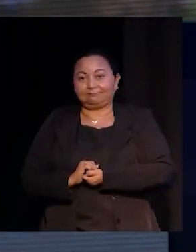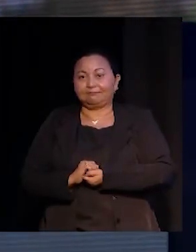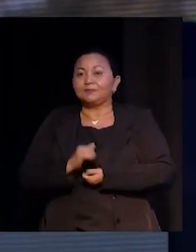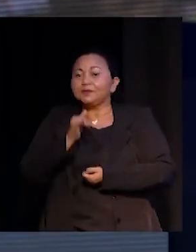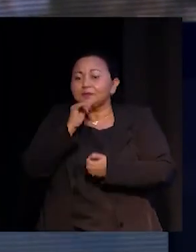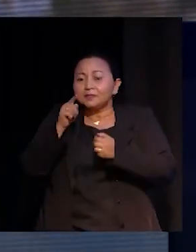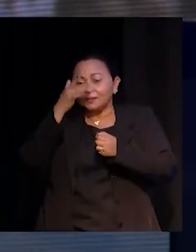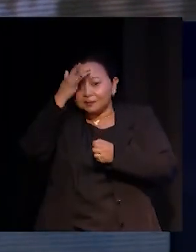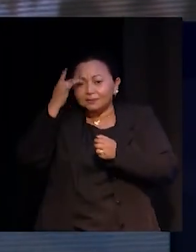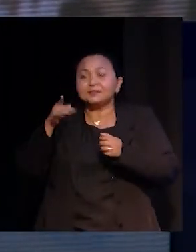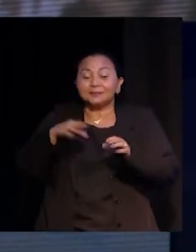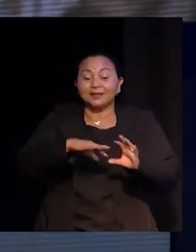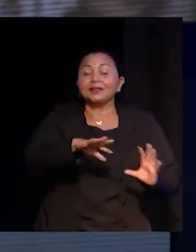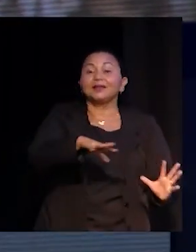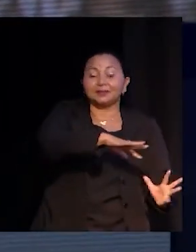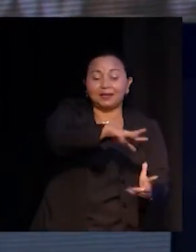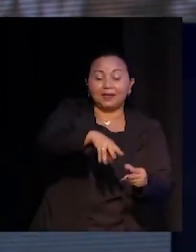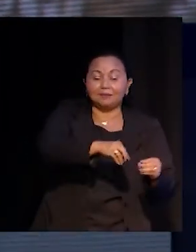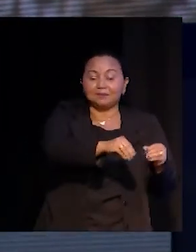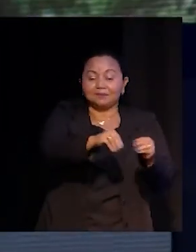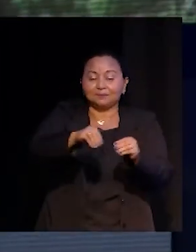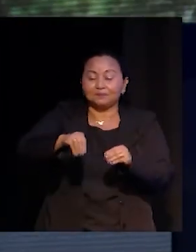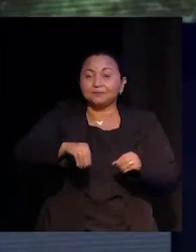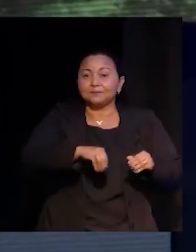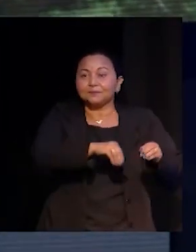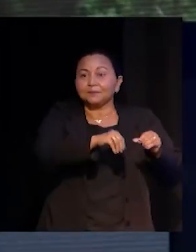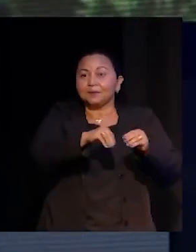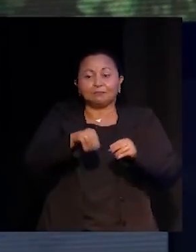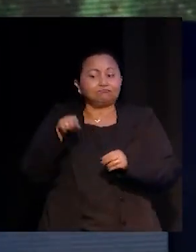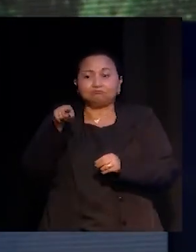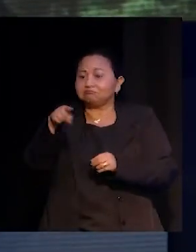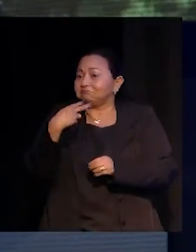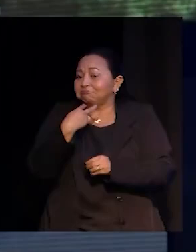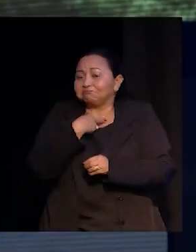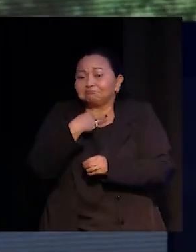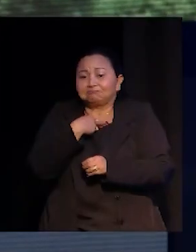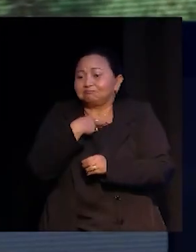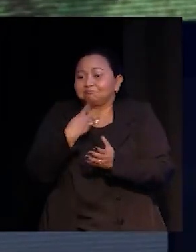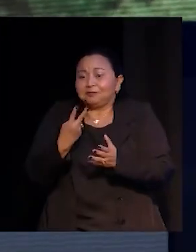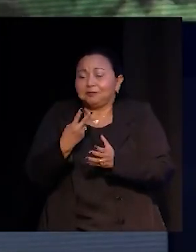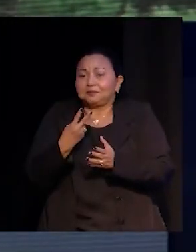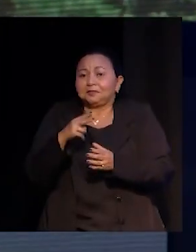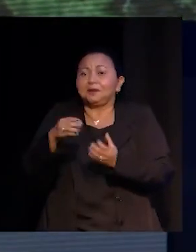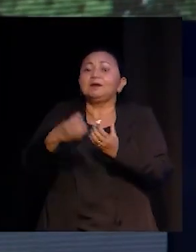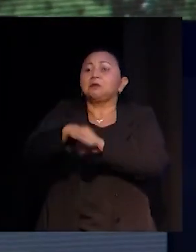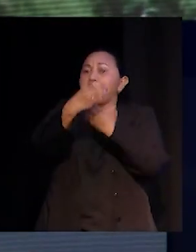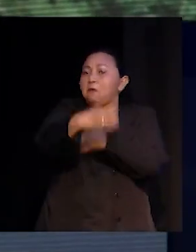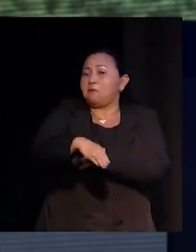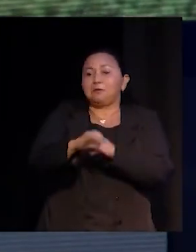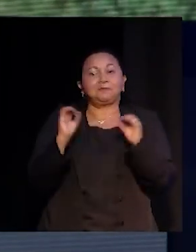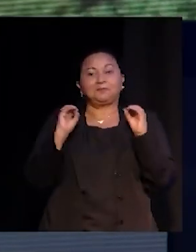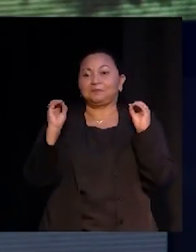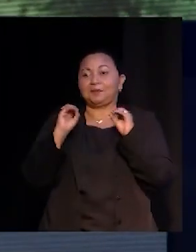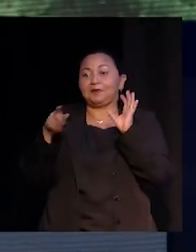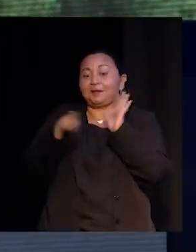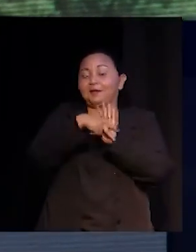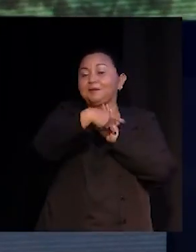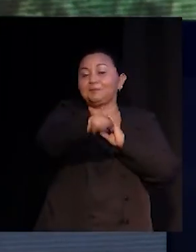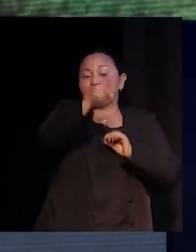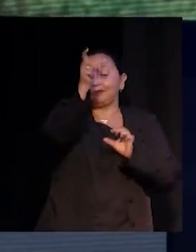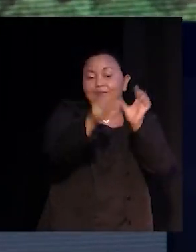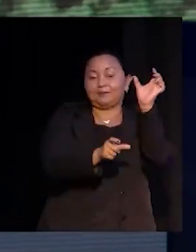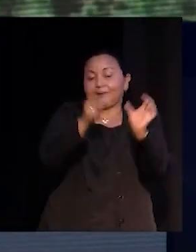com a terra, que você não pode recrutar por concurso. E o Brasil tem